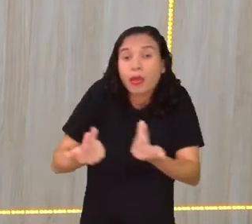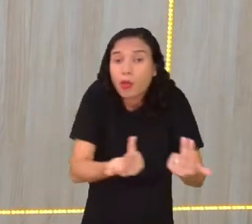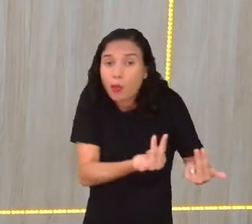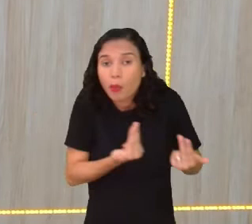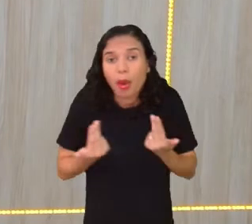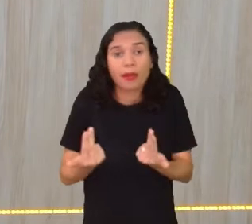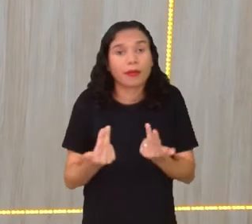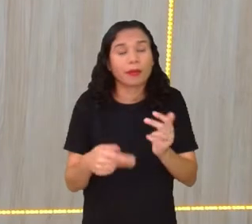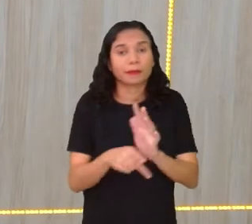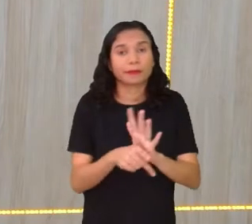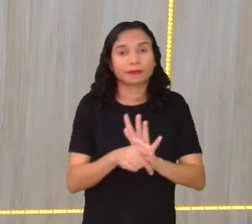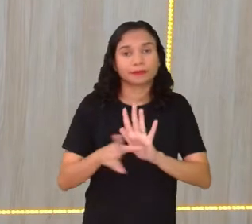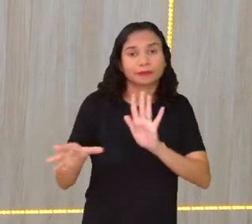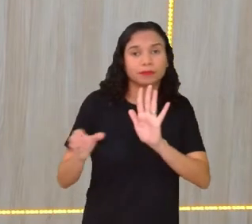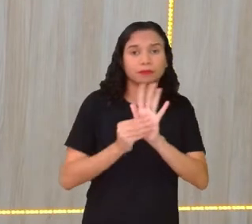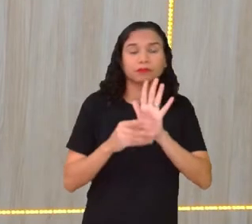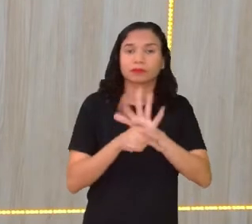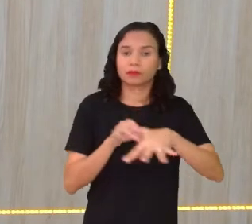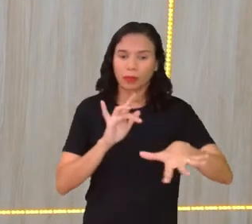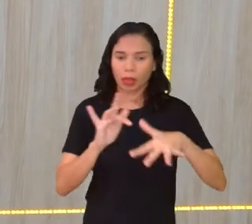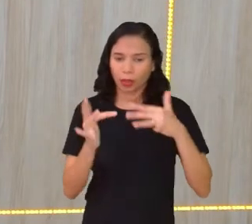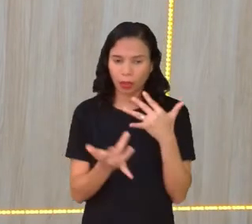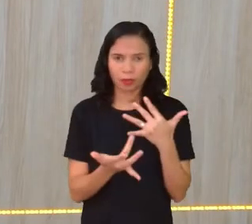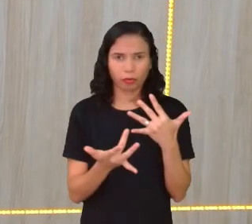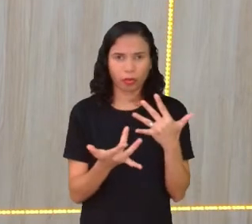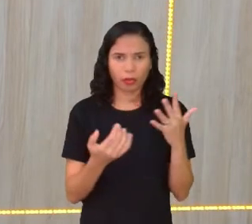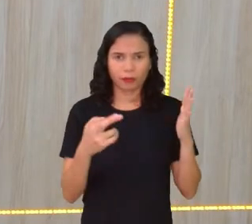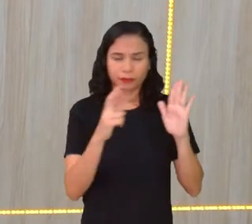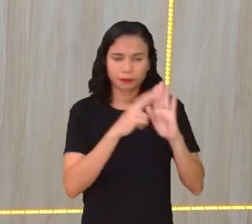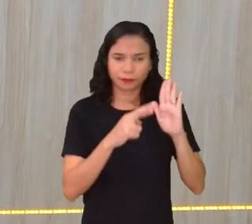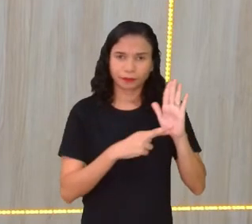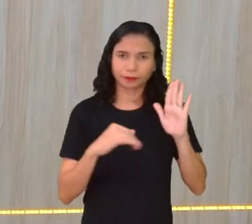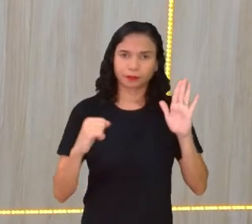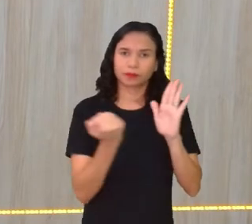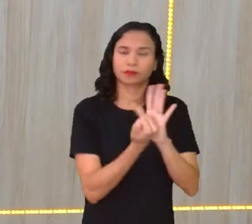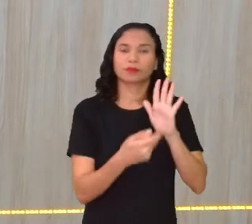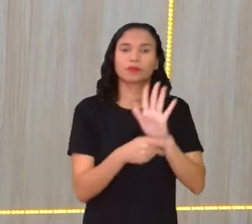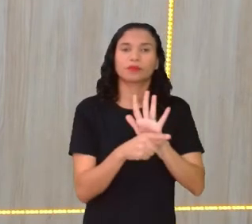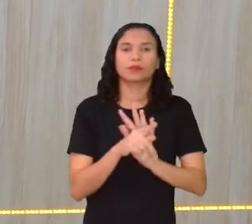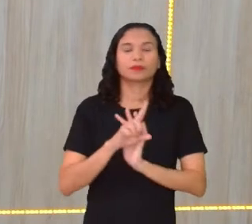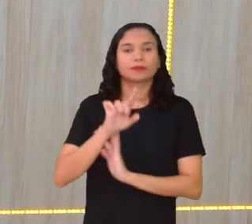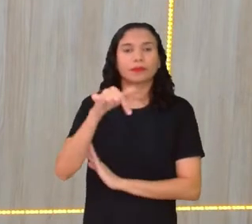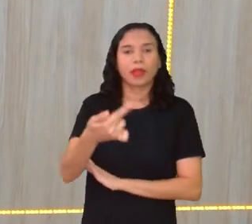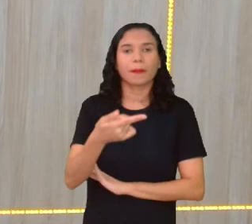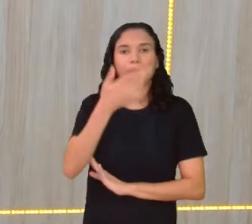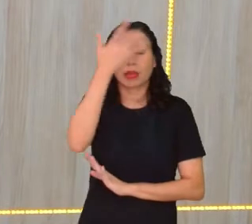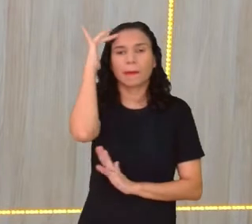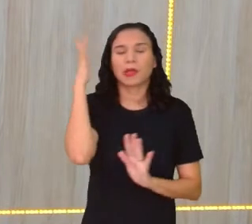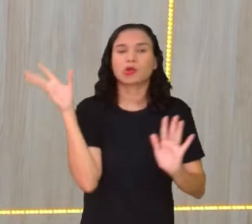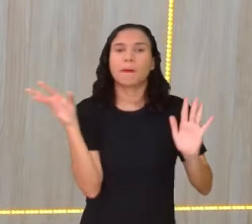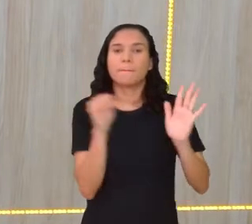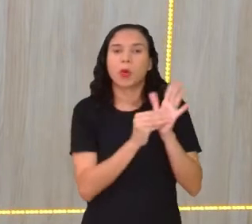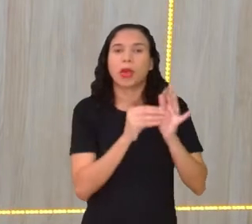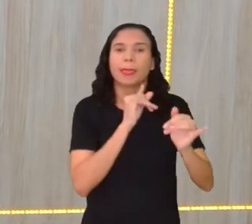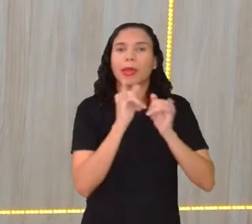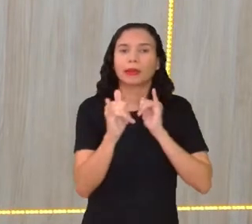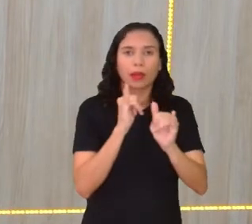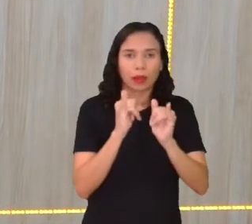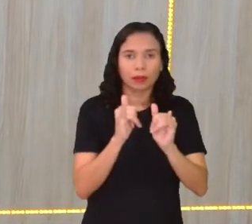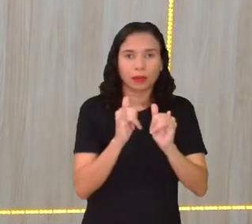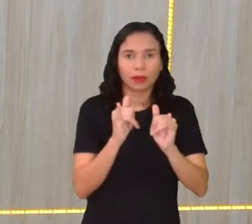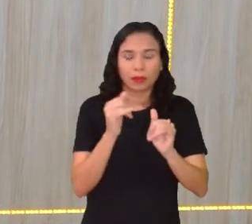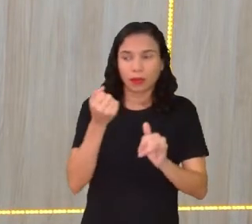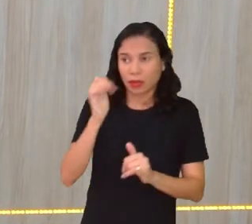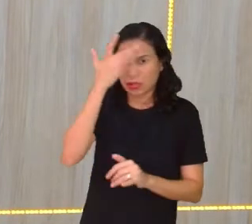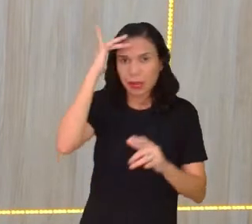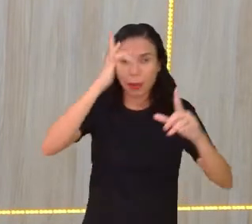isso, fica registrado ali, como a gente gosta de dizer, né? Depois que você coloca em rede social ali, se